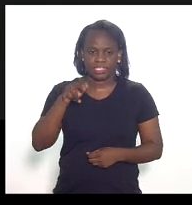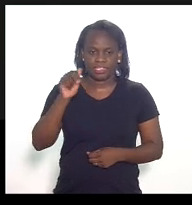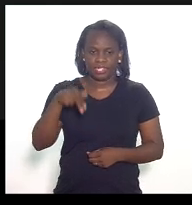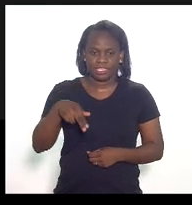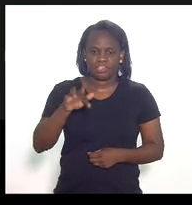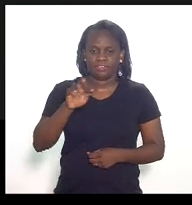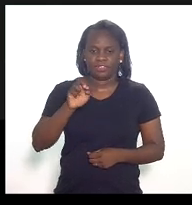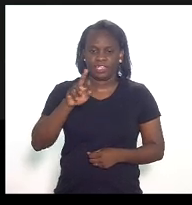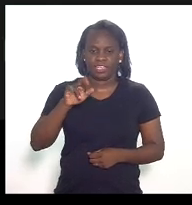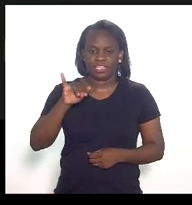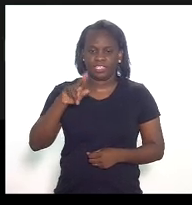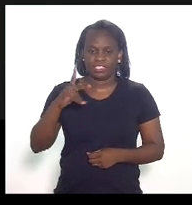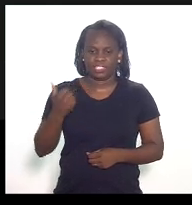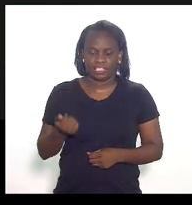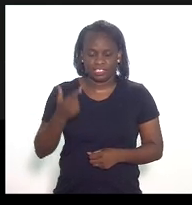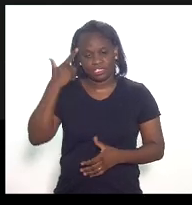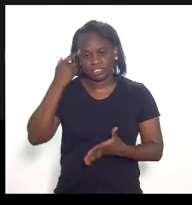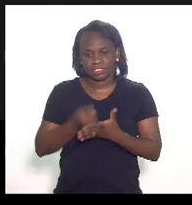parecer pela juridicidade.